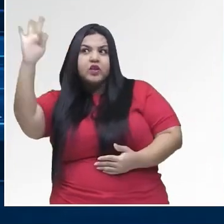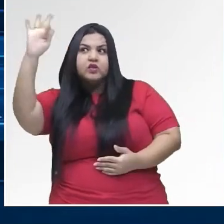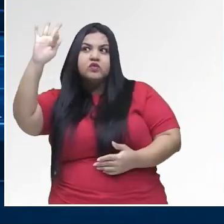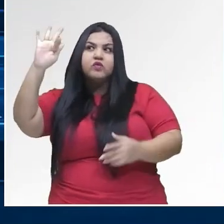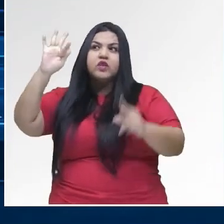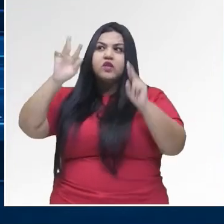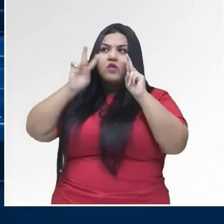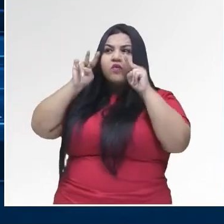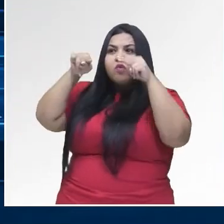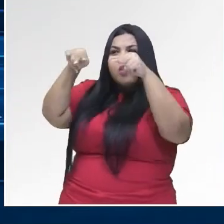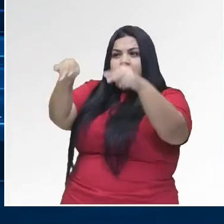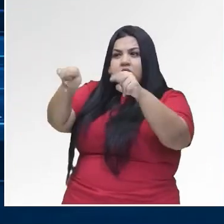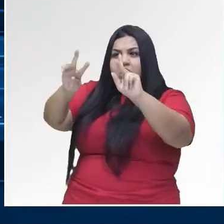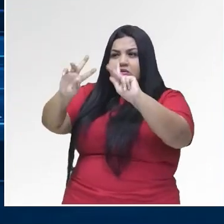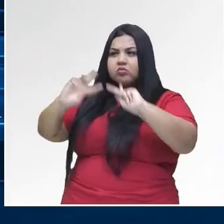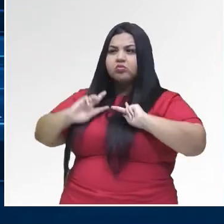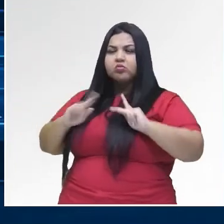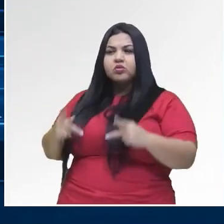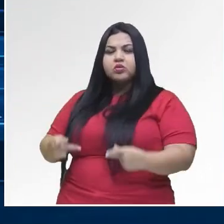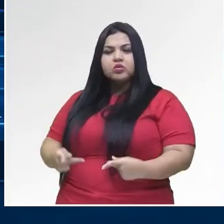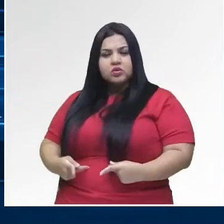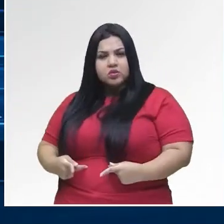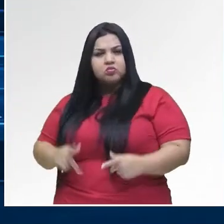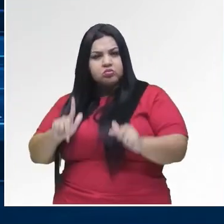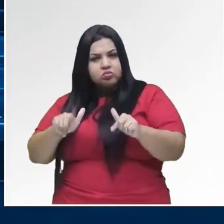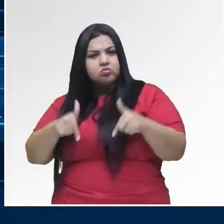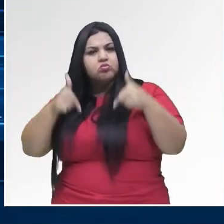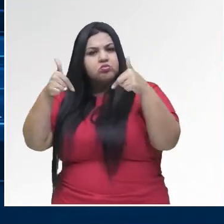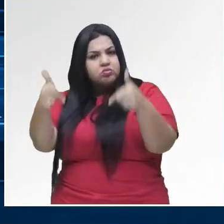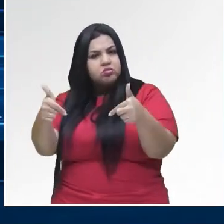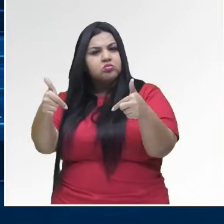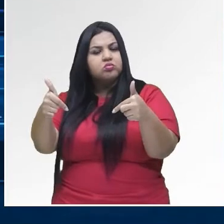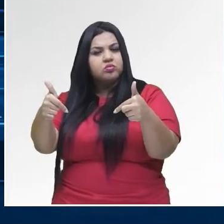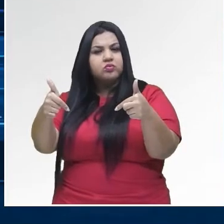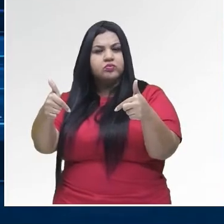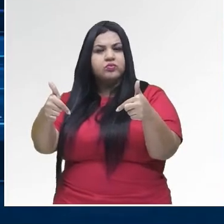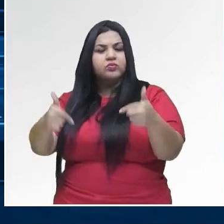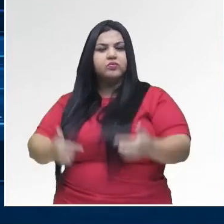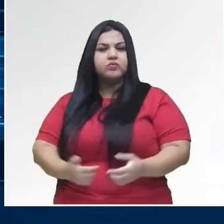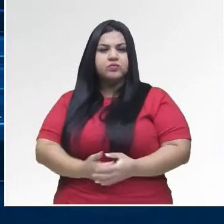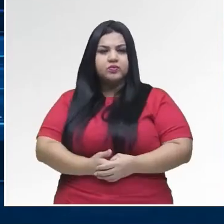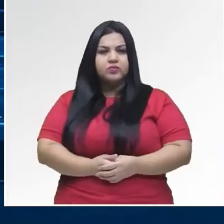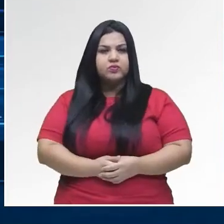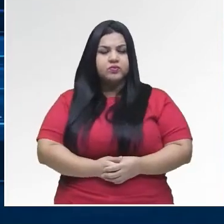o humano em ação.